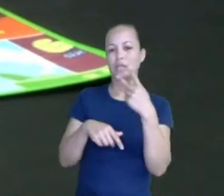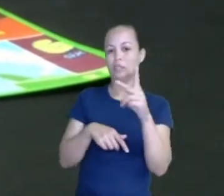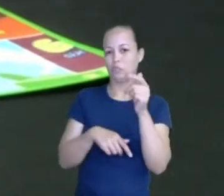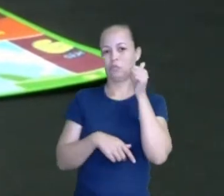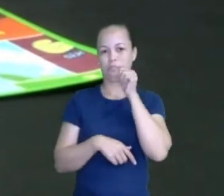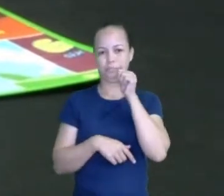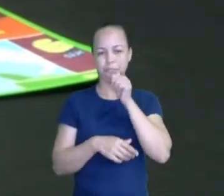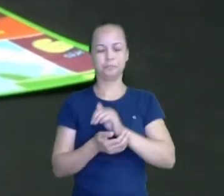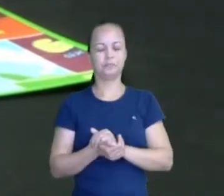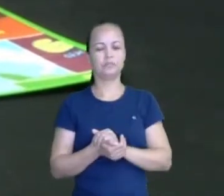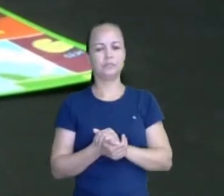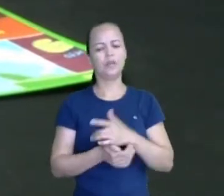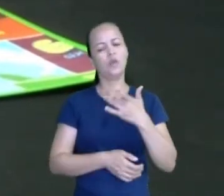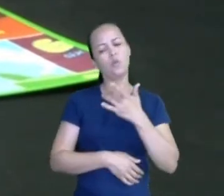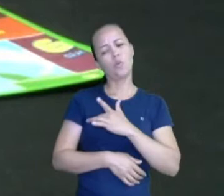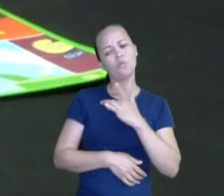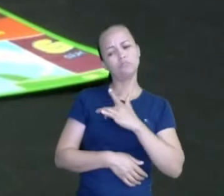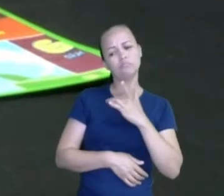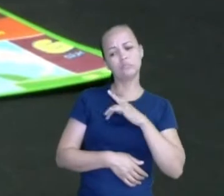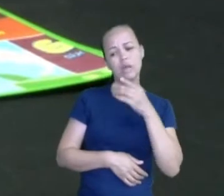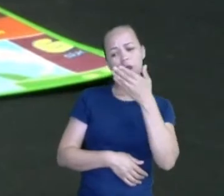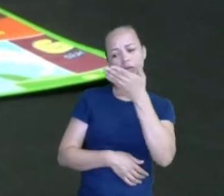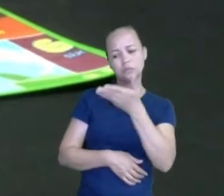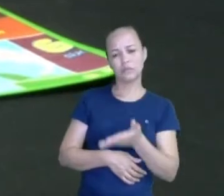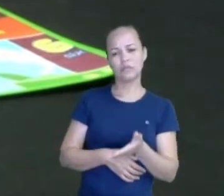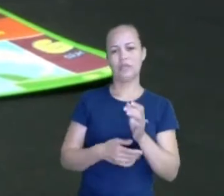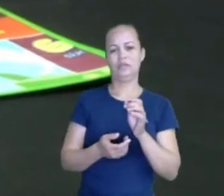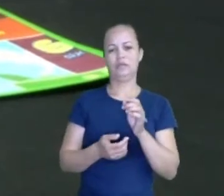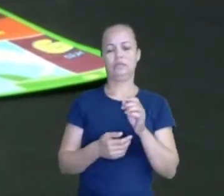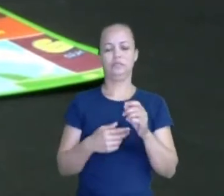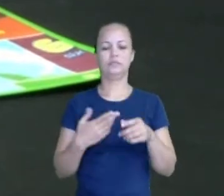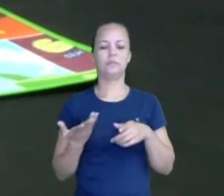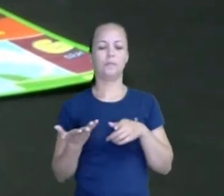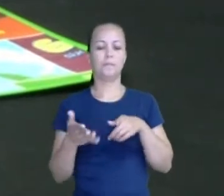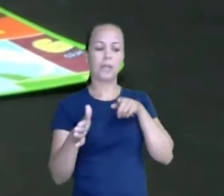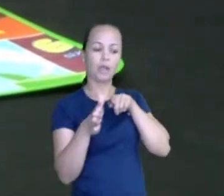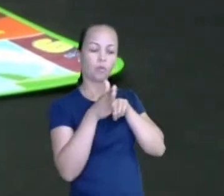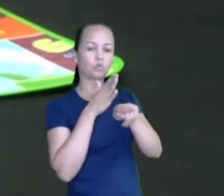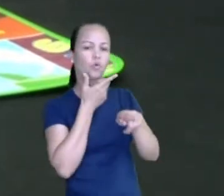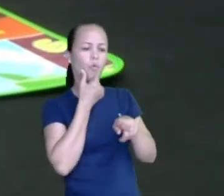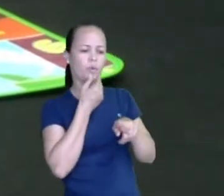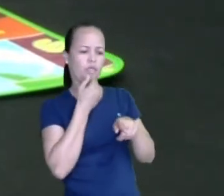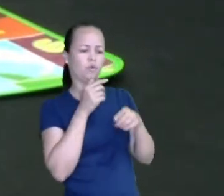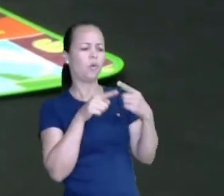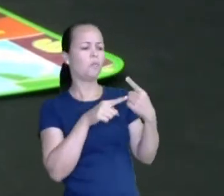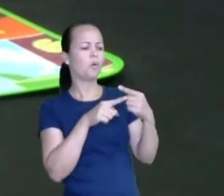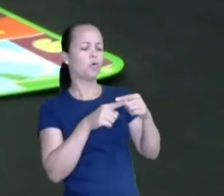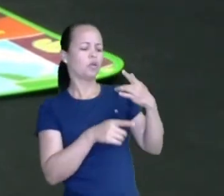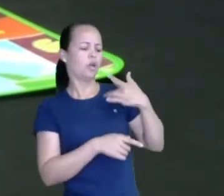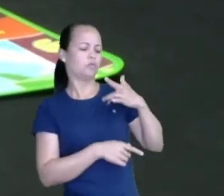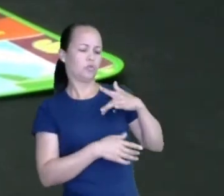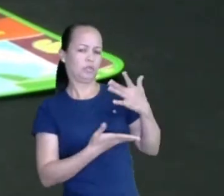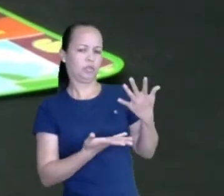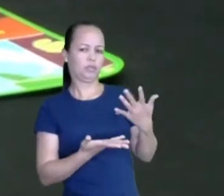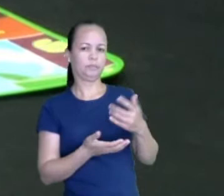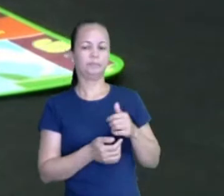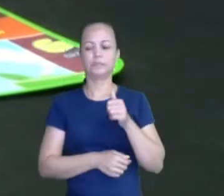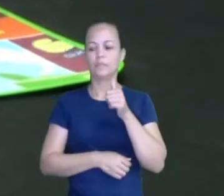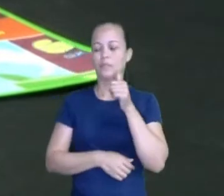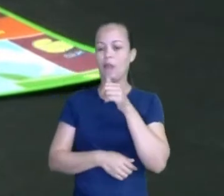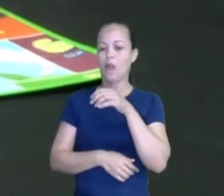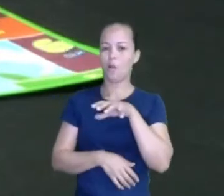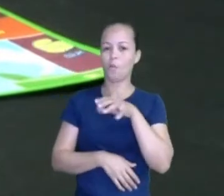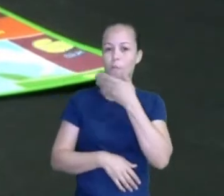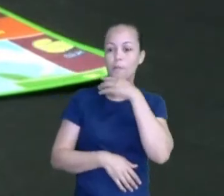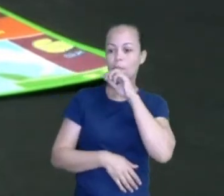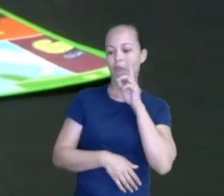velhinha, disse sua mãe. Por que ela é coitada? Perguntou Guilherme Augusto. Porque ela perdeu a memória, respondeu seu